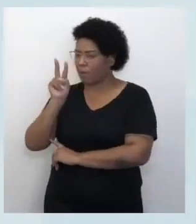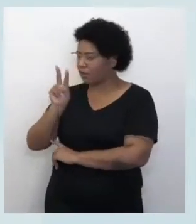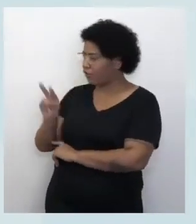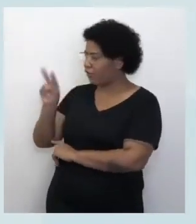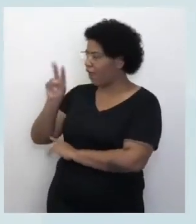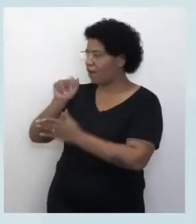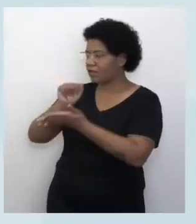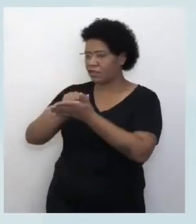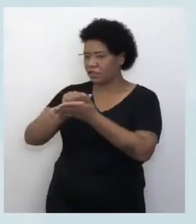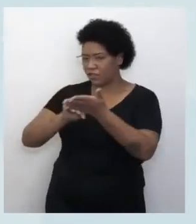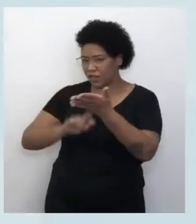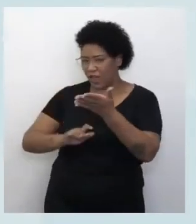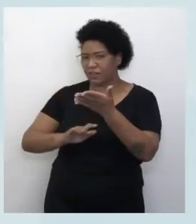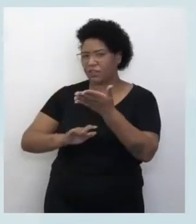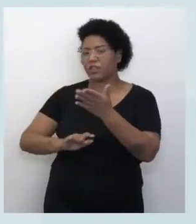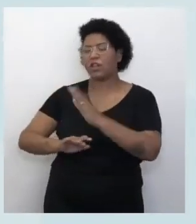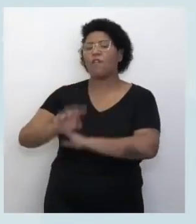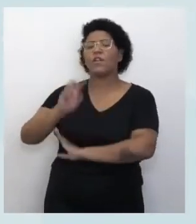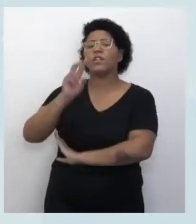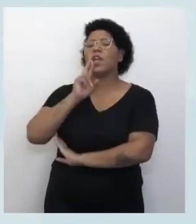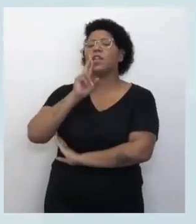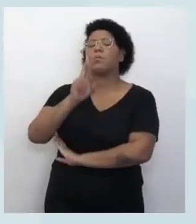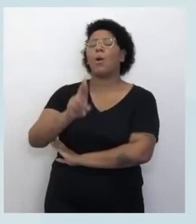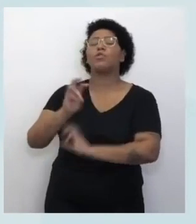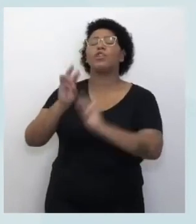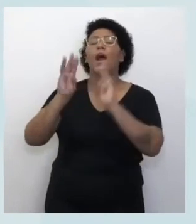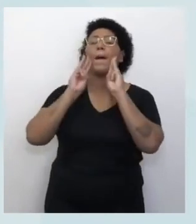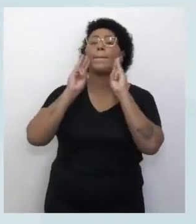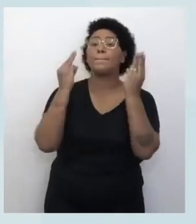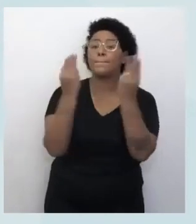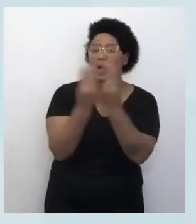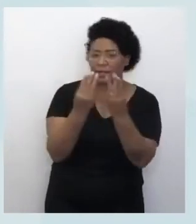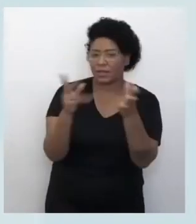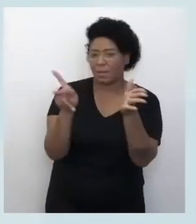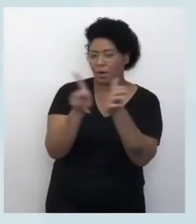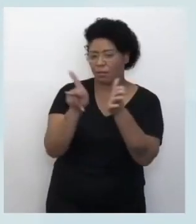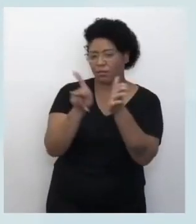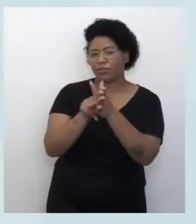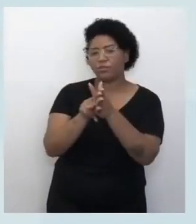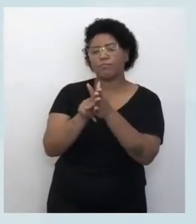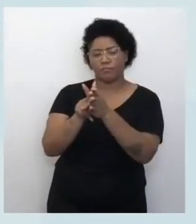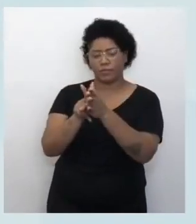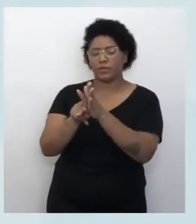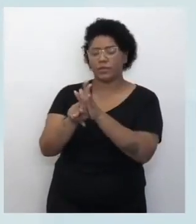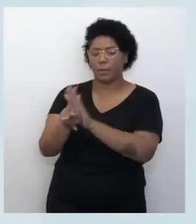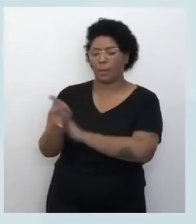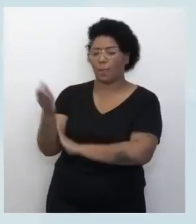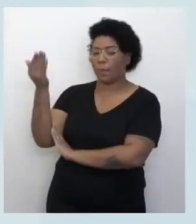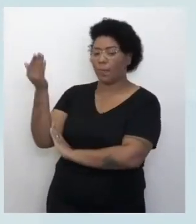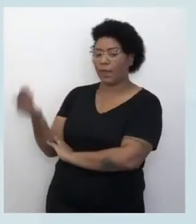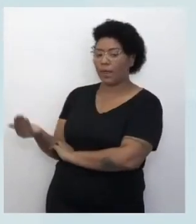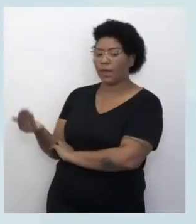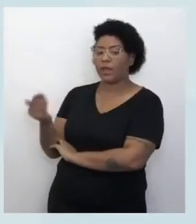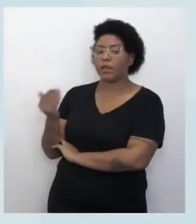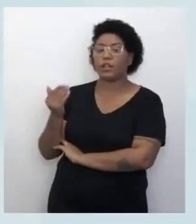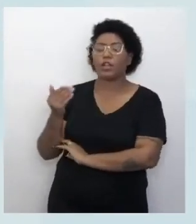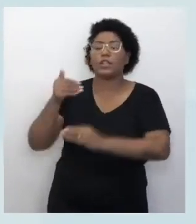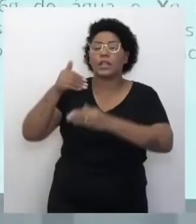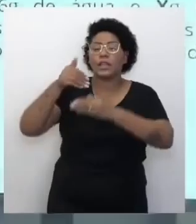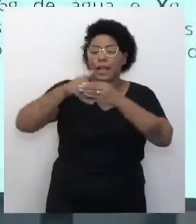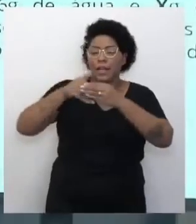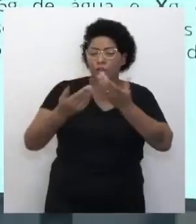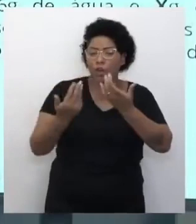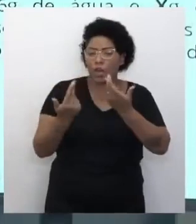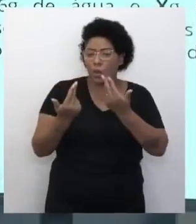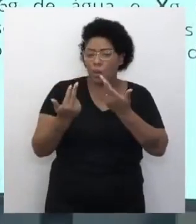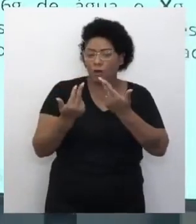e determine a massa do cloreto de magnésio formado na reação, ok?